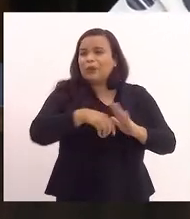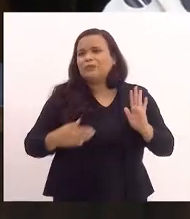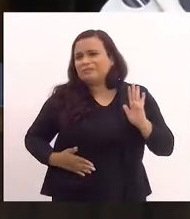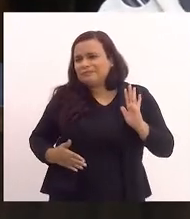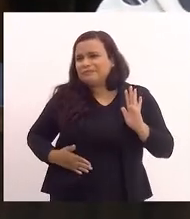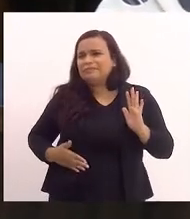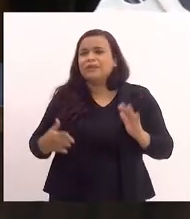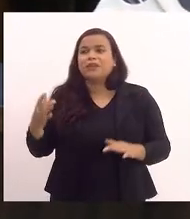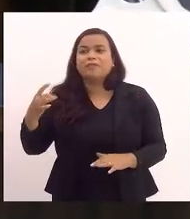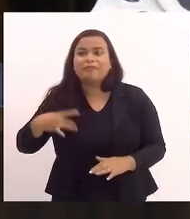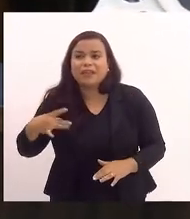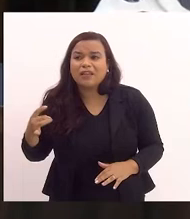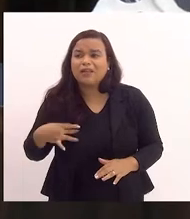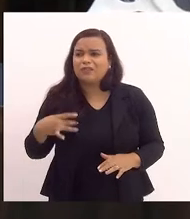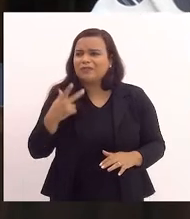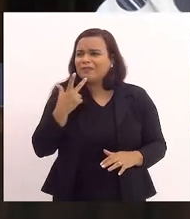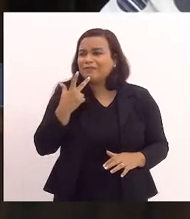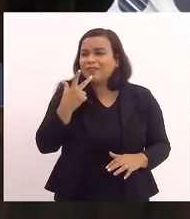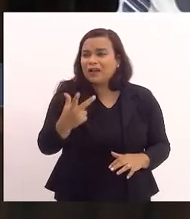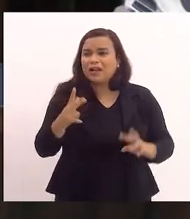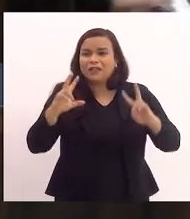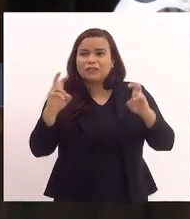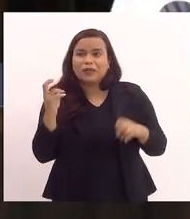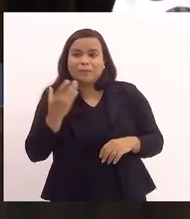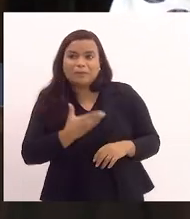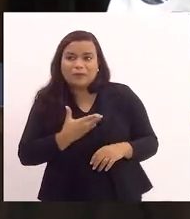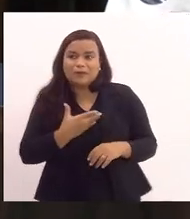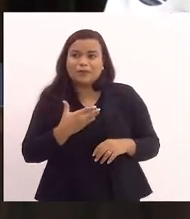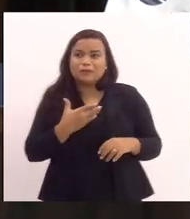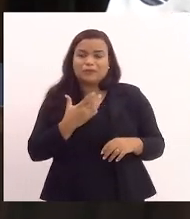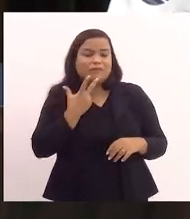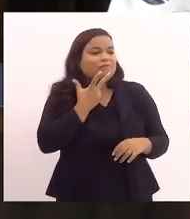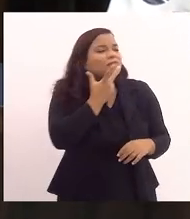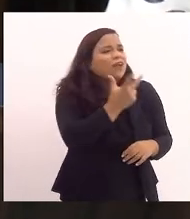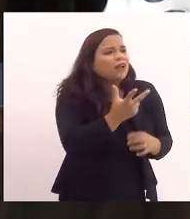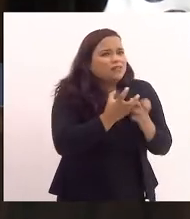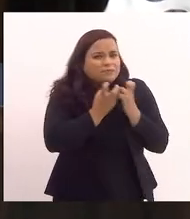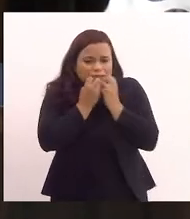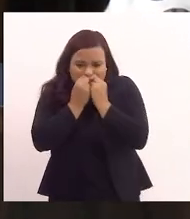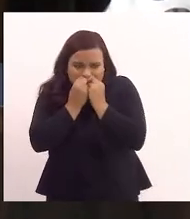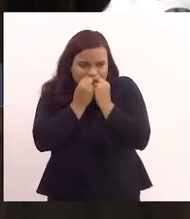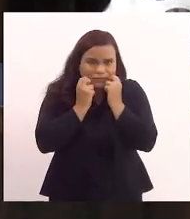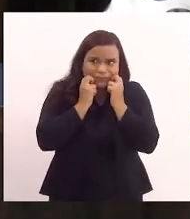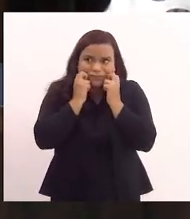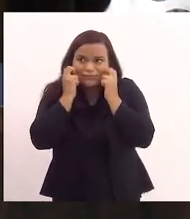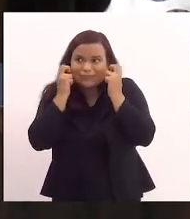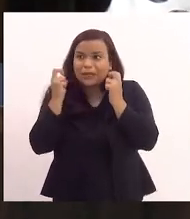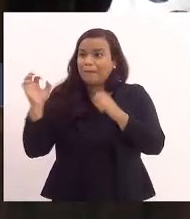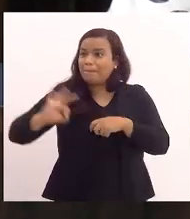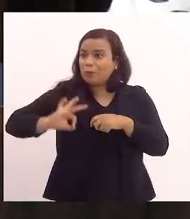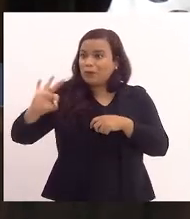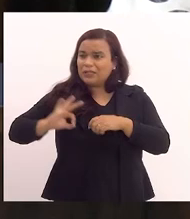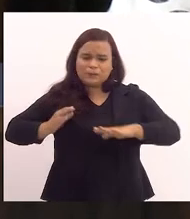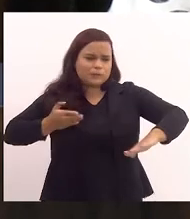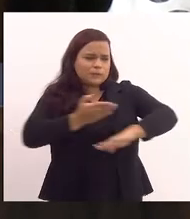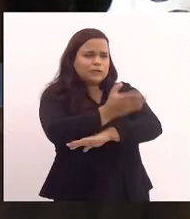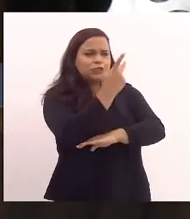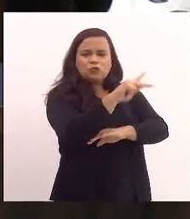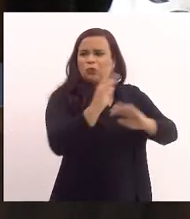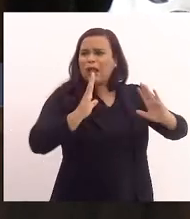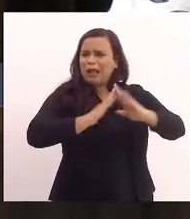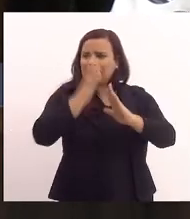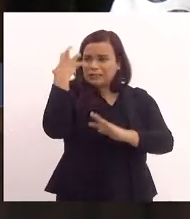de falar isso para os seus amigos, para os seus familiares, ter a polícia te buscando na porta de casa, na porta